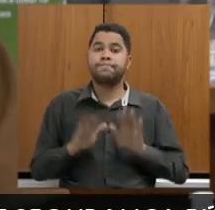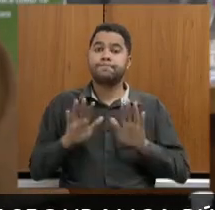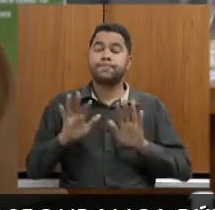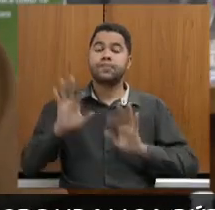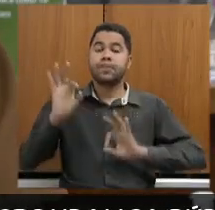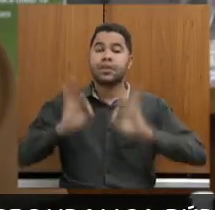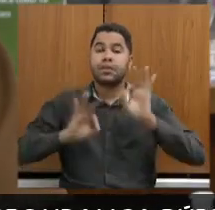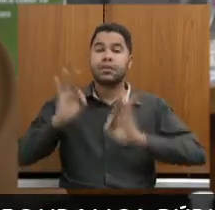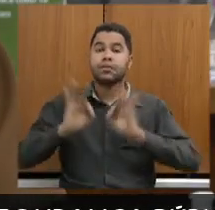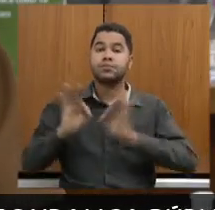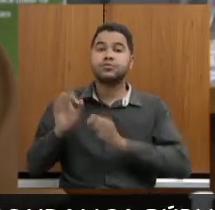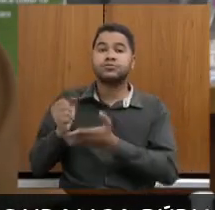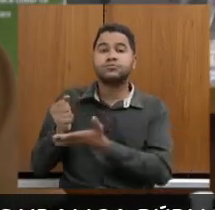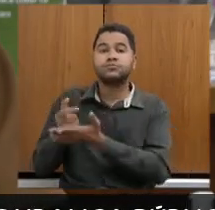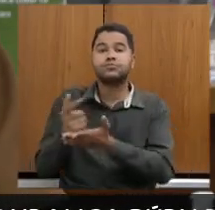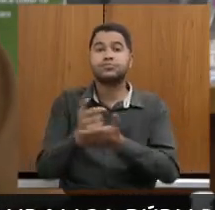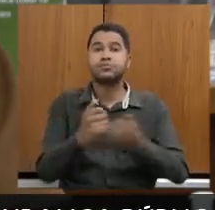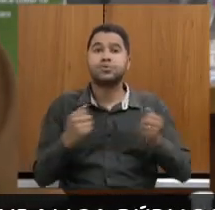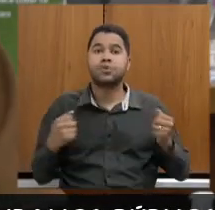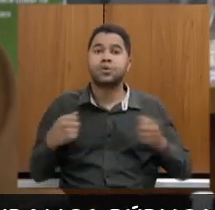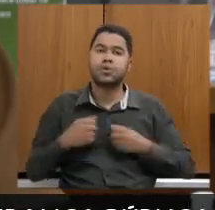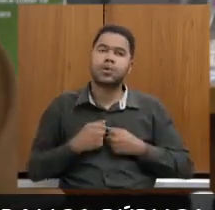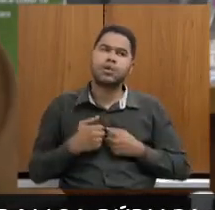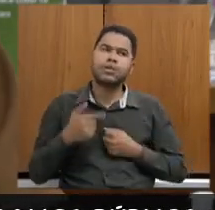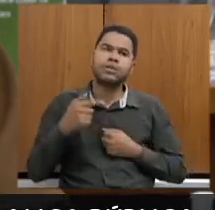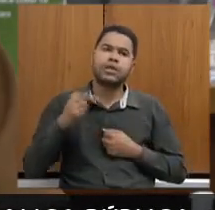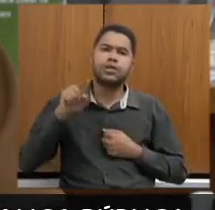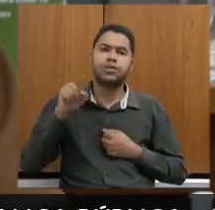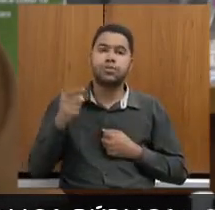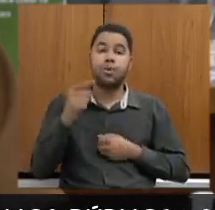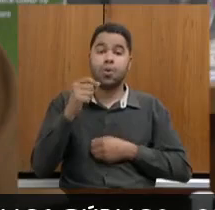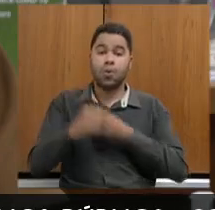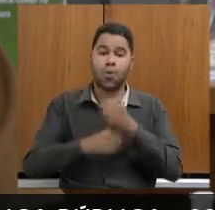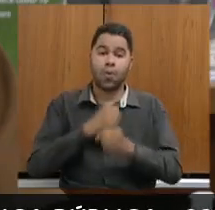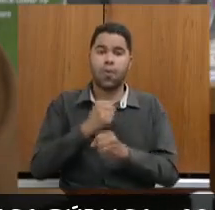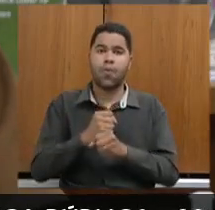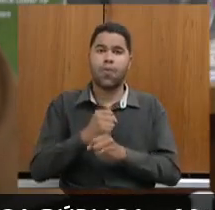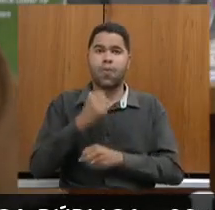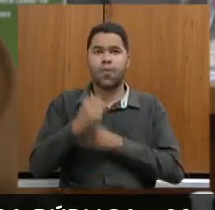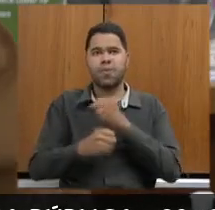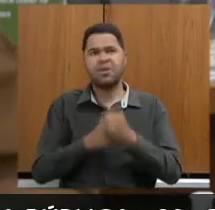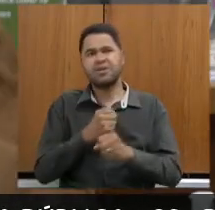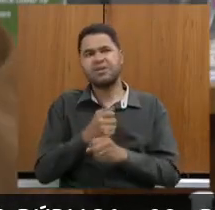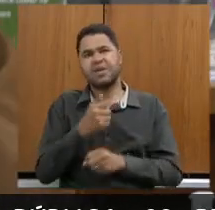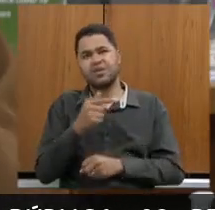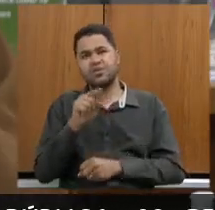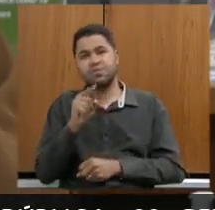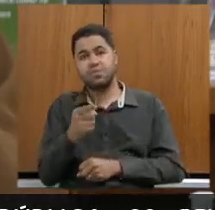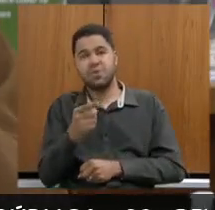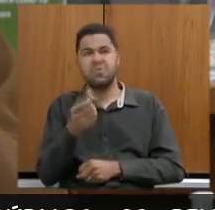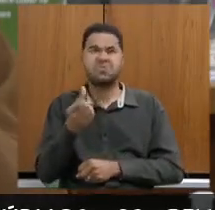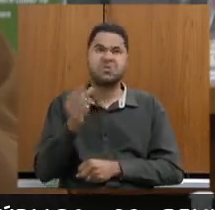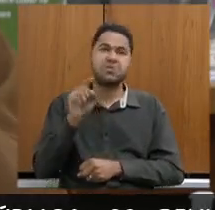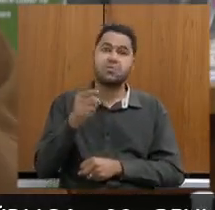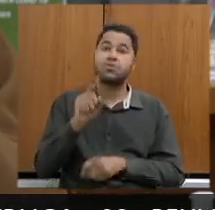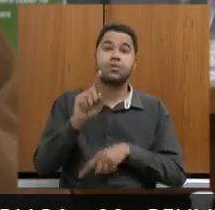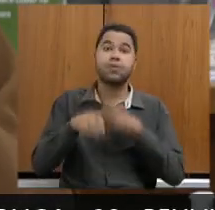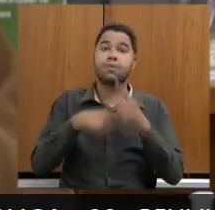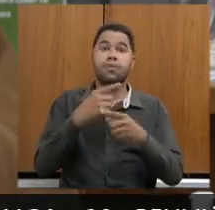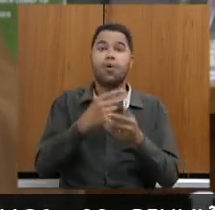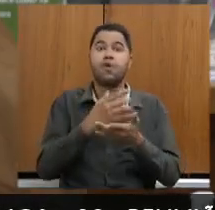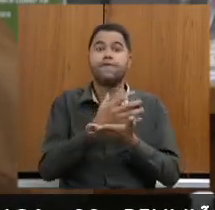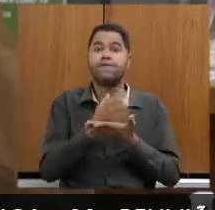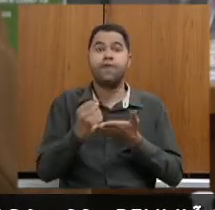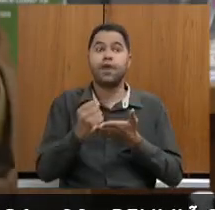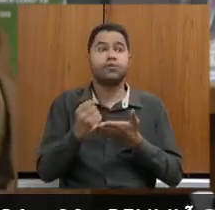um plano de aquisição de colher eu tenho que comprar em torno de sete mil crianças por ano é 7 a 6 porque senão eles vence tudo de uma vez